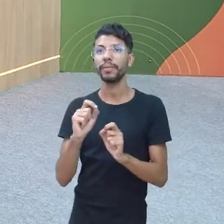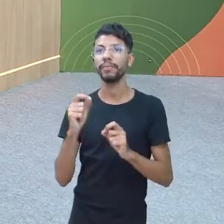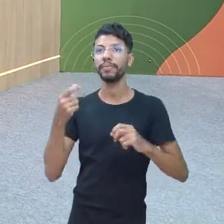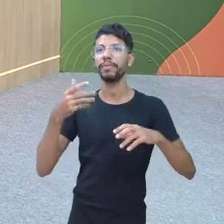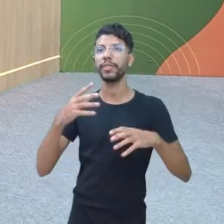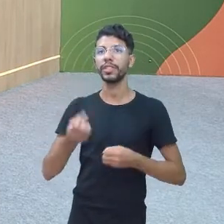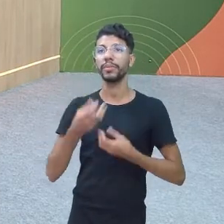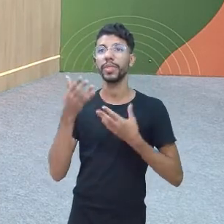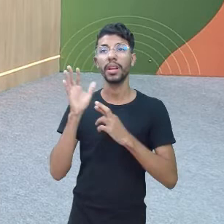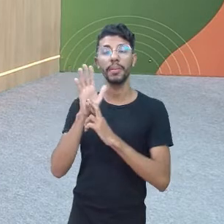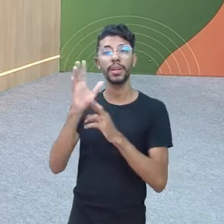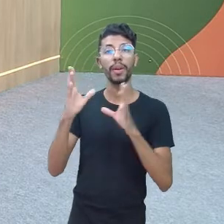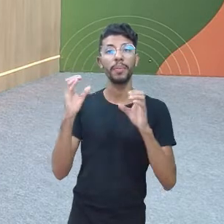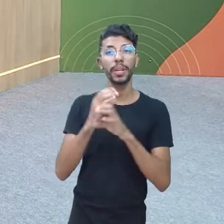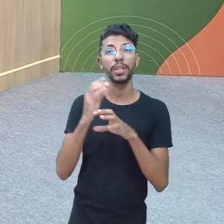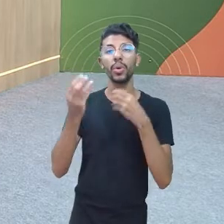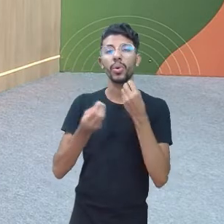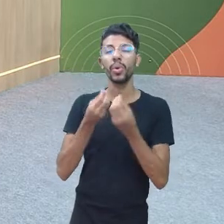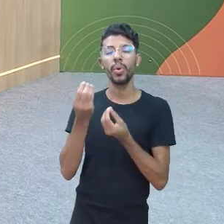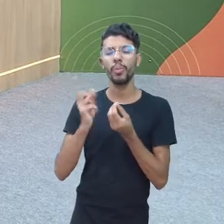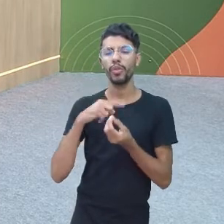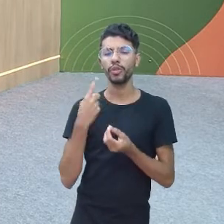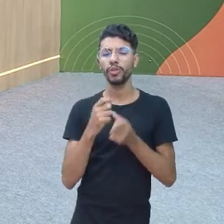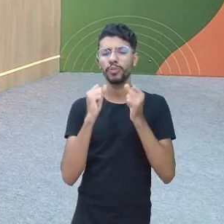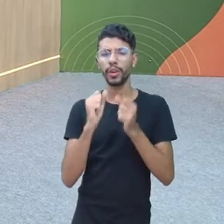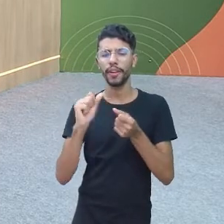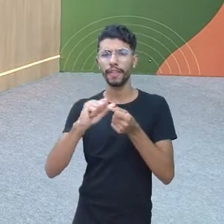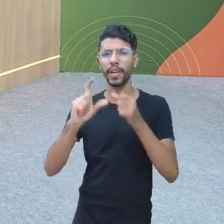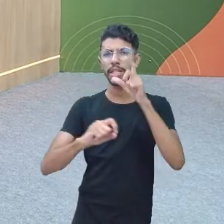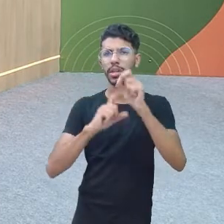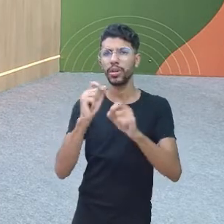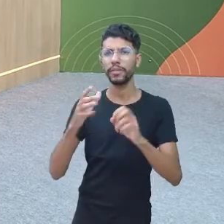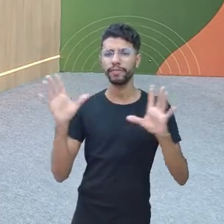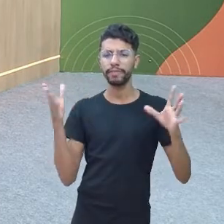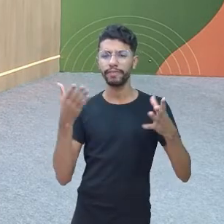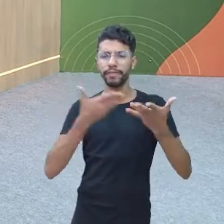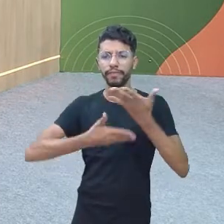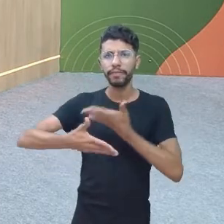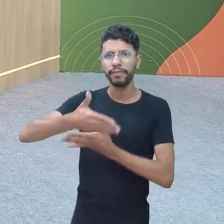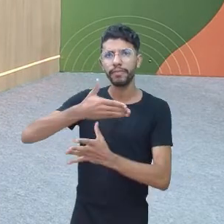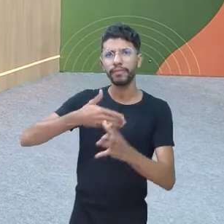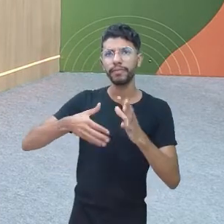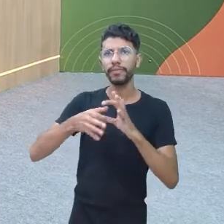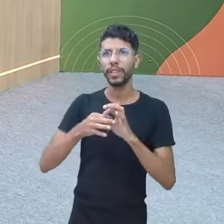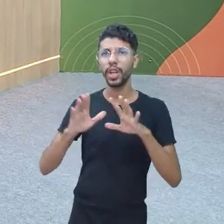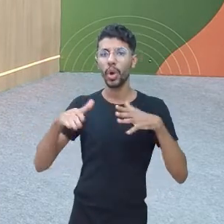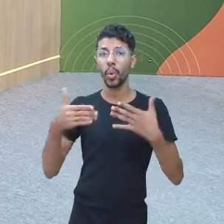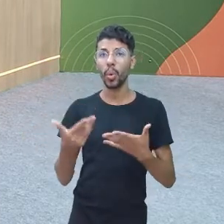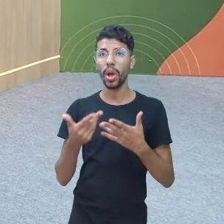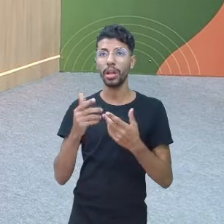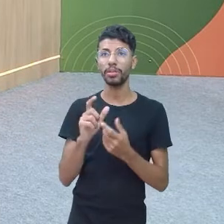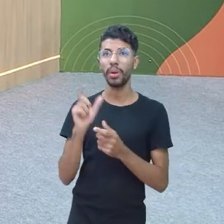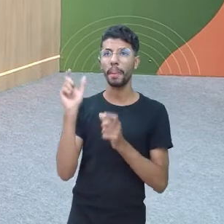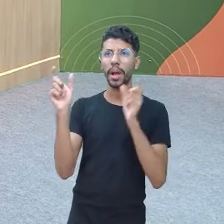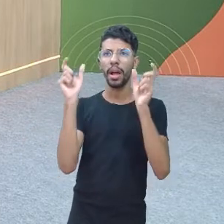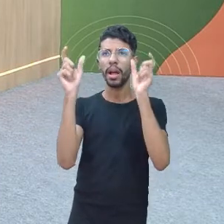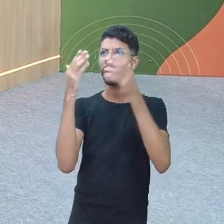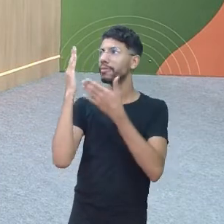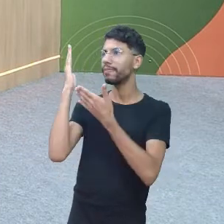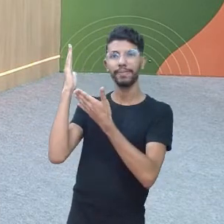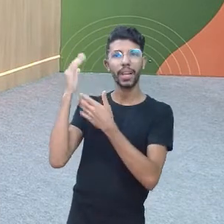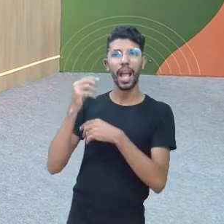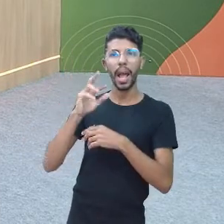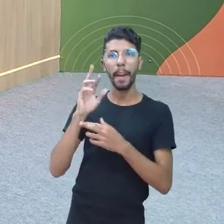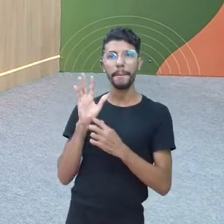propus. Como que a gente pode fazer para relacionar quando esses termos aparecerem, comparando duas